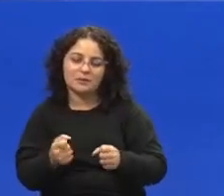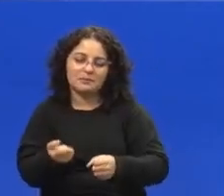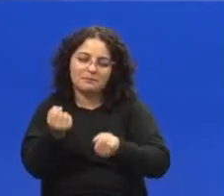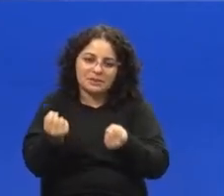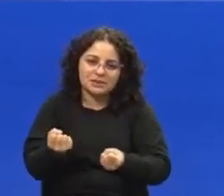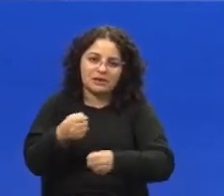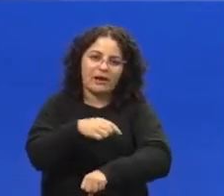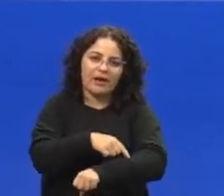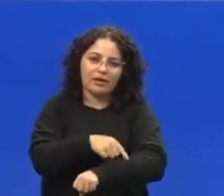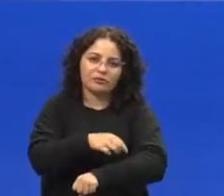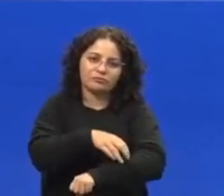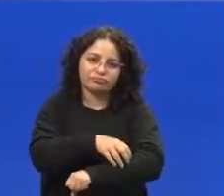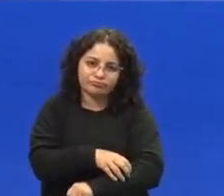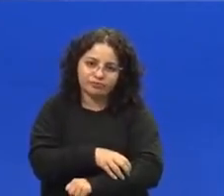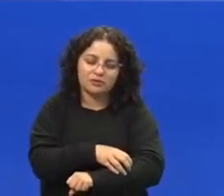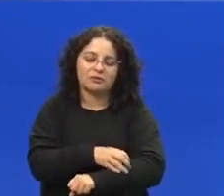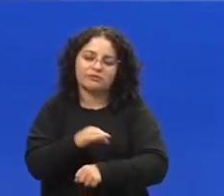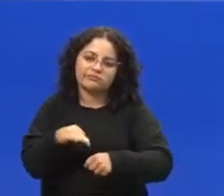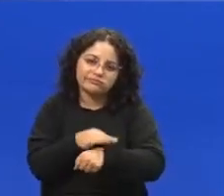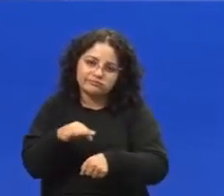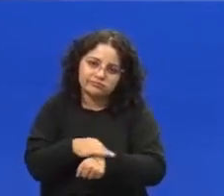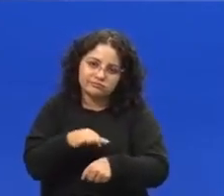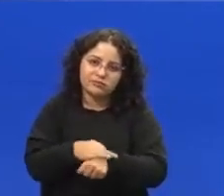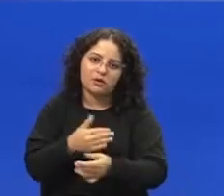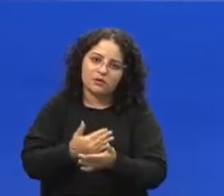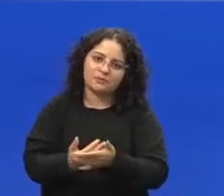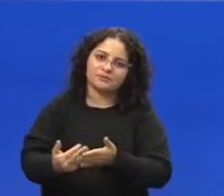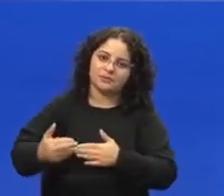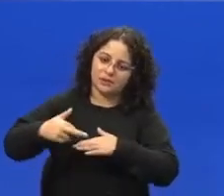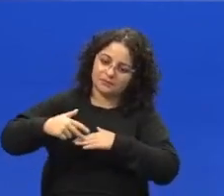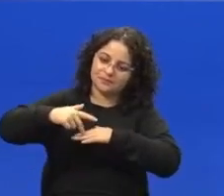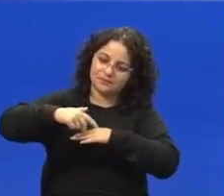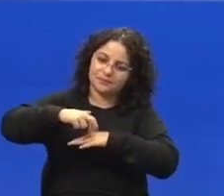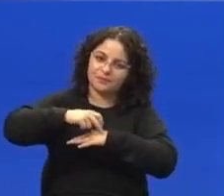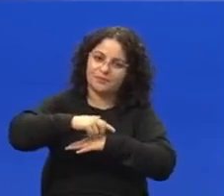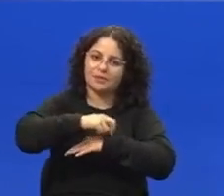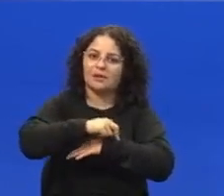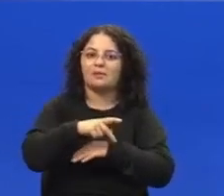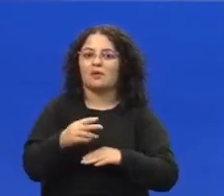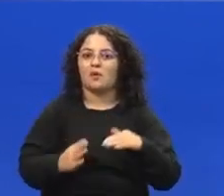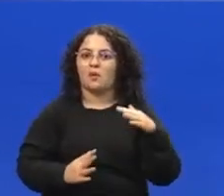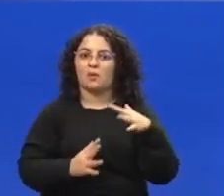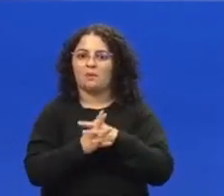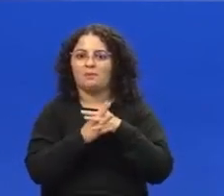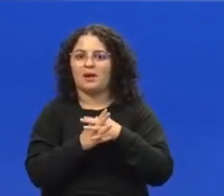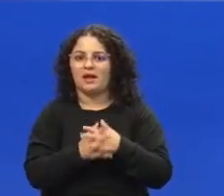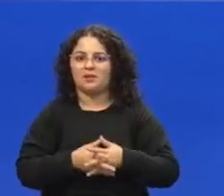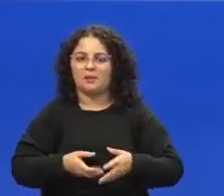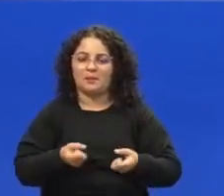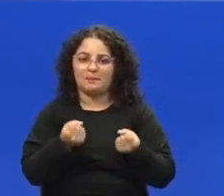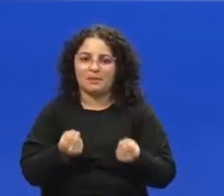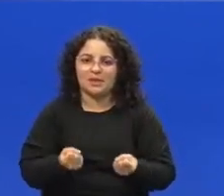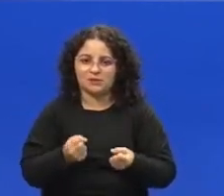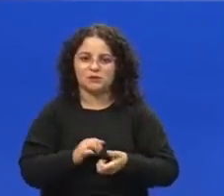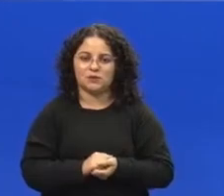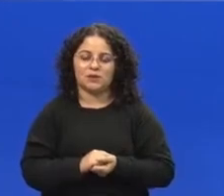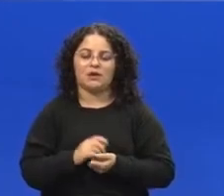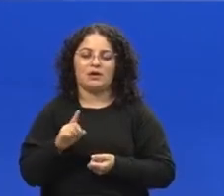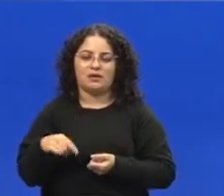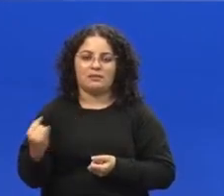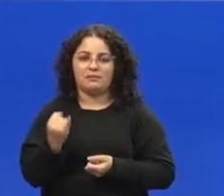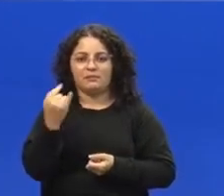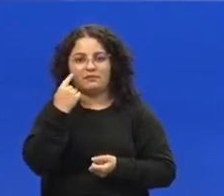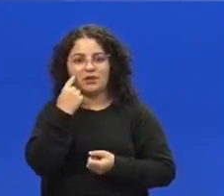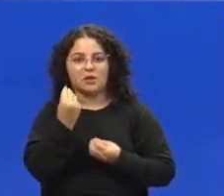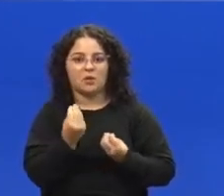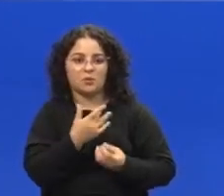mais intenso, treinar uma marcha com apoio total de peso. Então, isso é extremamente importante. Observar as condições